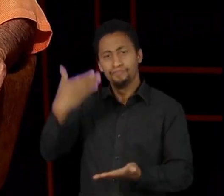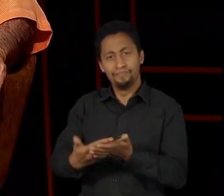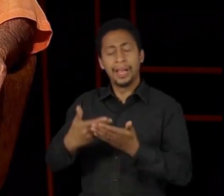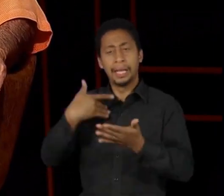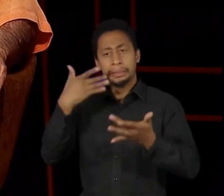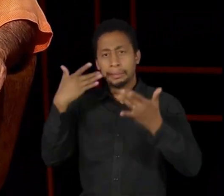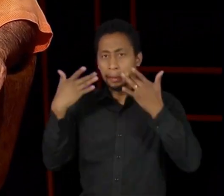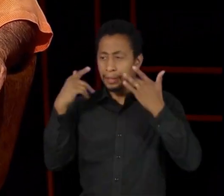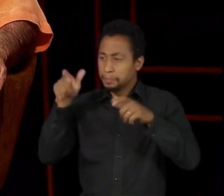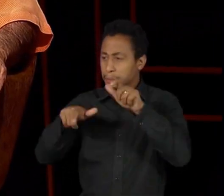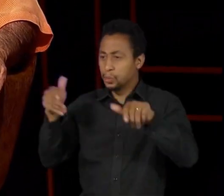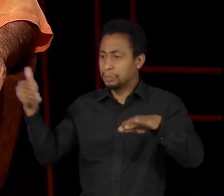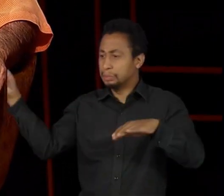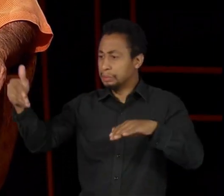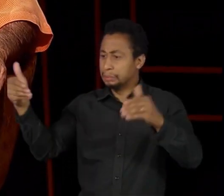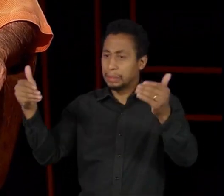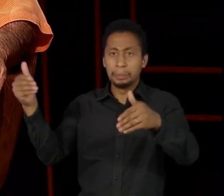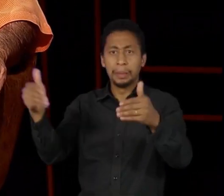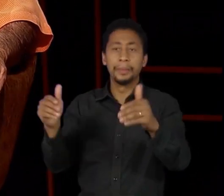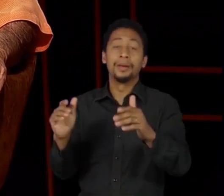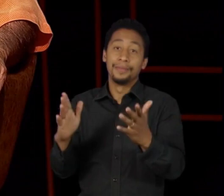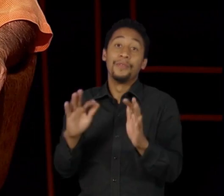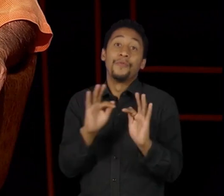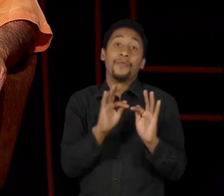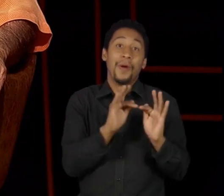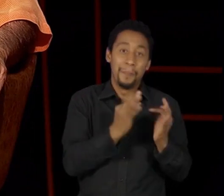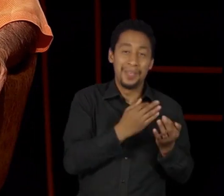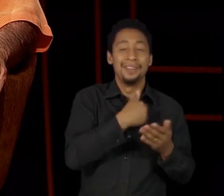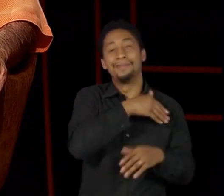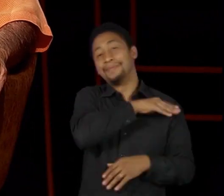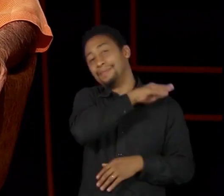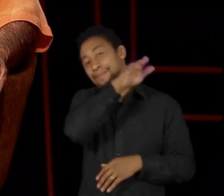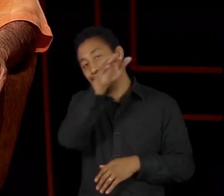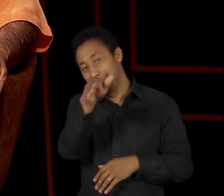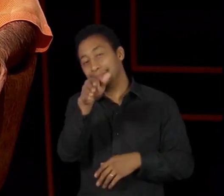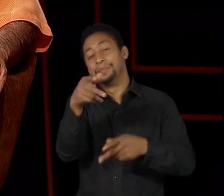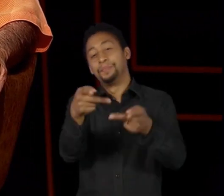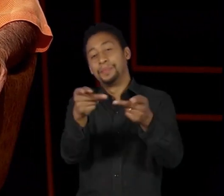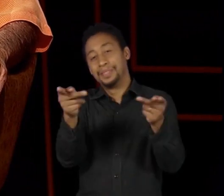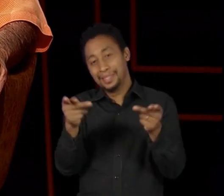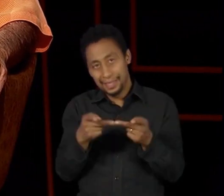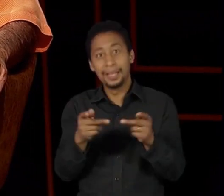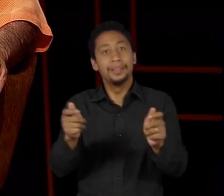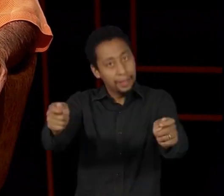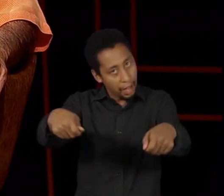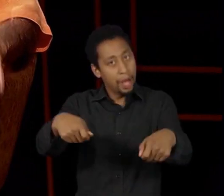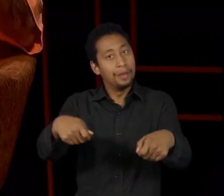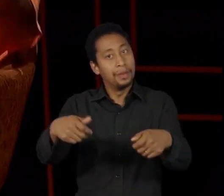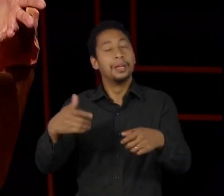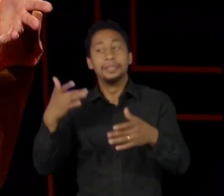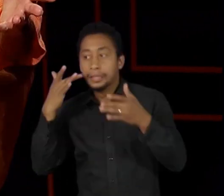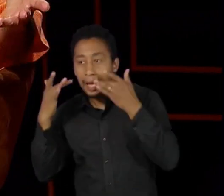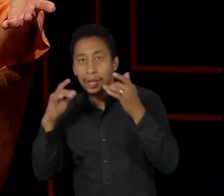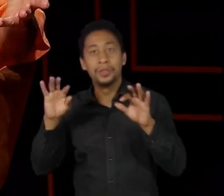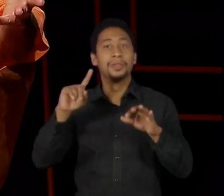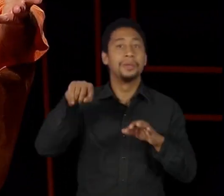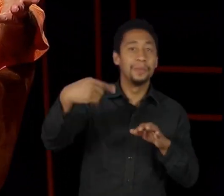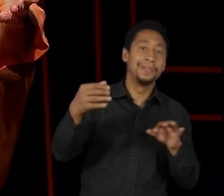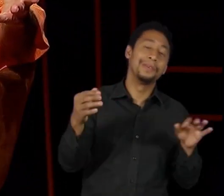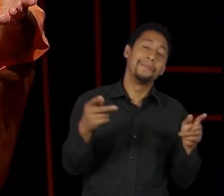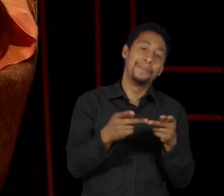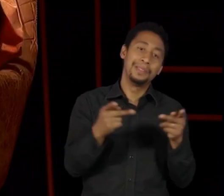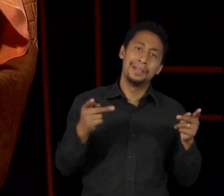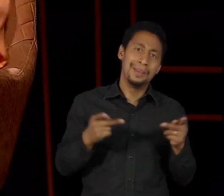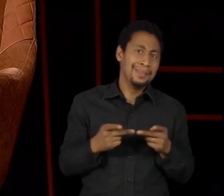o seu espetáculo, a família ia sair de lá, ia para a pizzaria, que ainda dava até para ir para a pizzaria naquela época, e ia discutir a